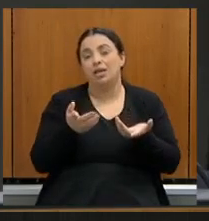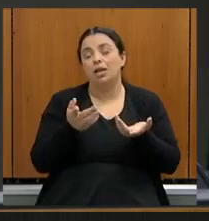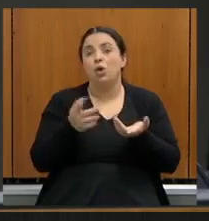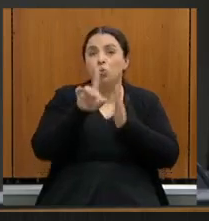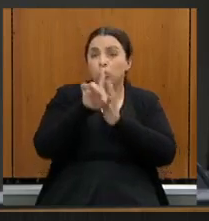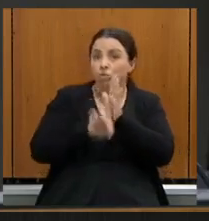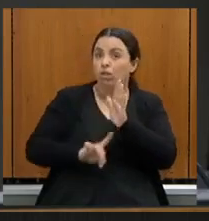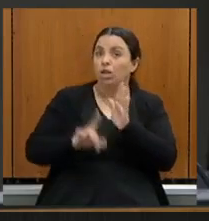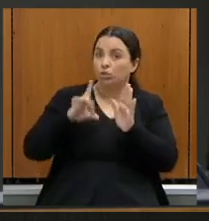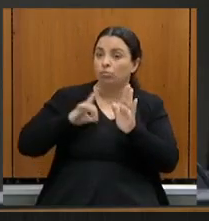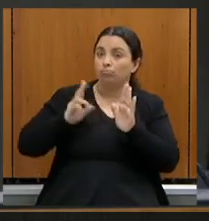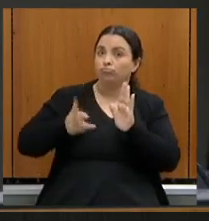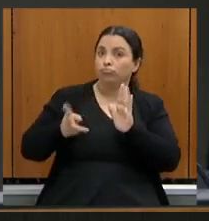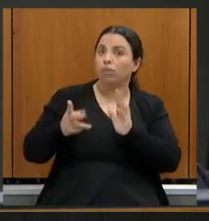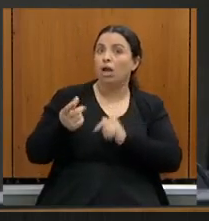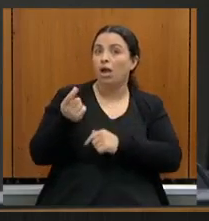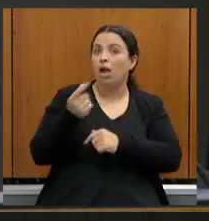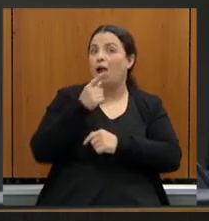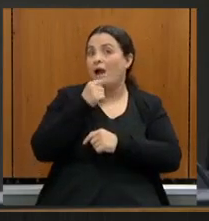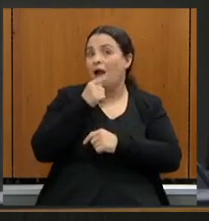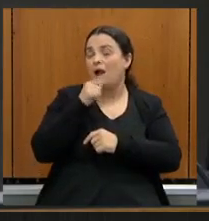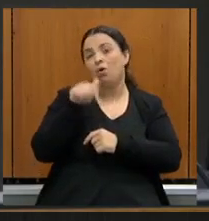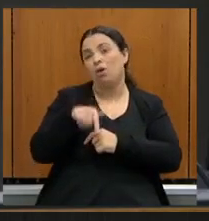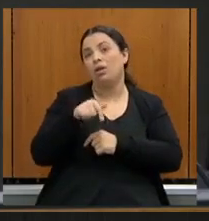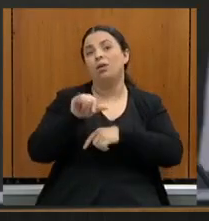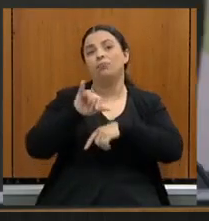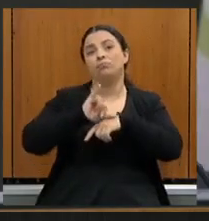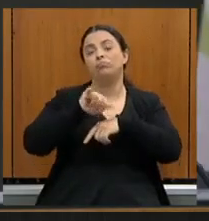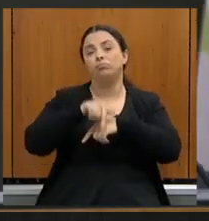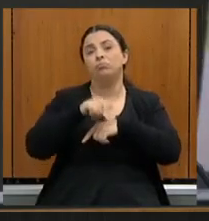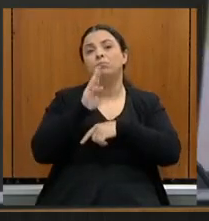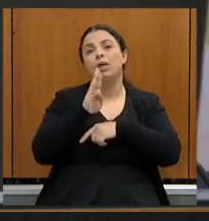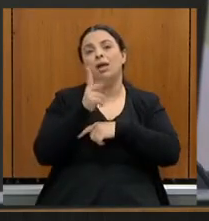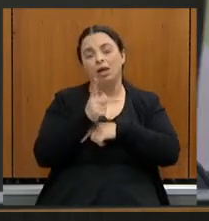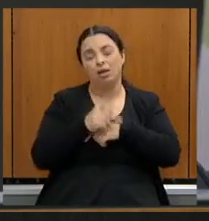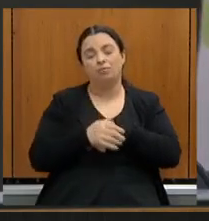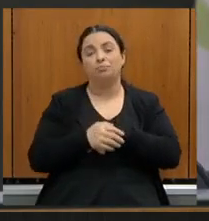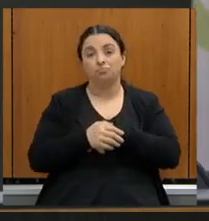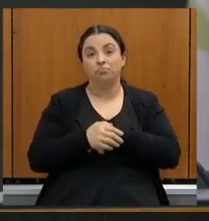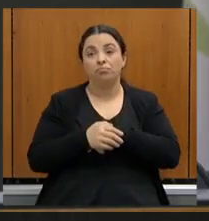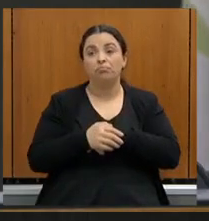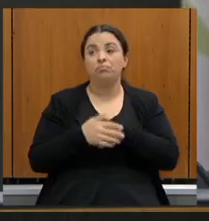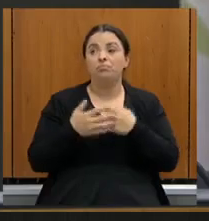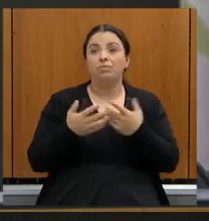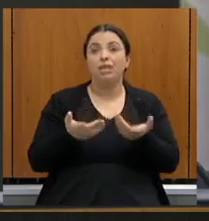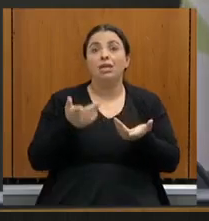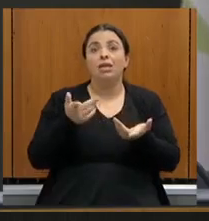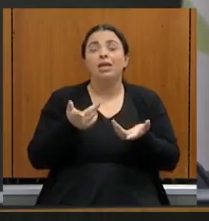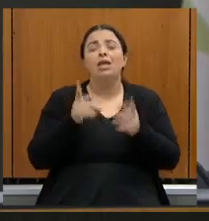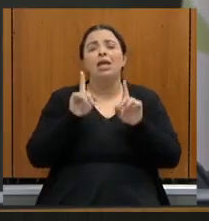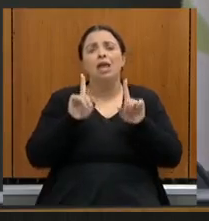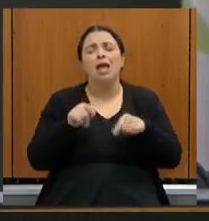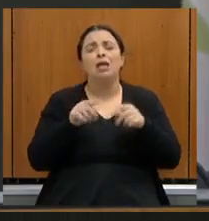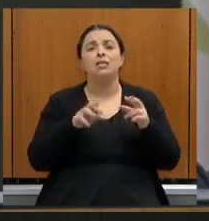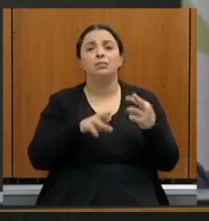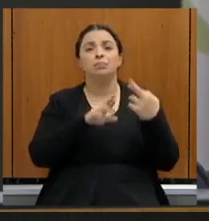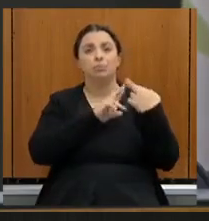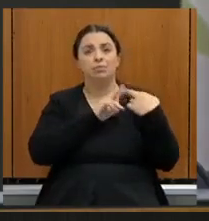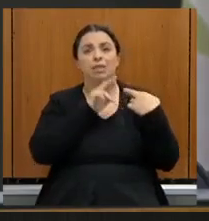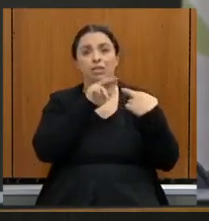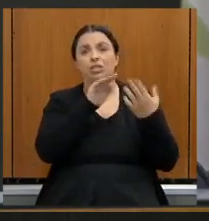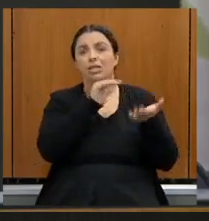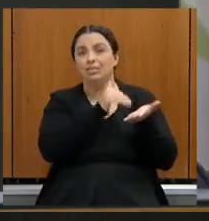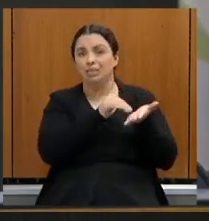água aqui na região metropolitana e é incumbência da secretaria que o senhor